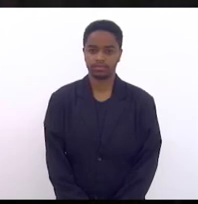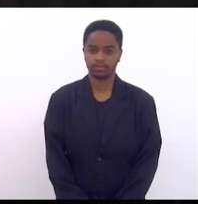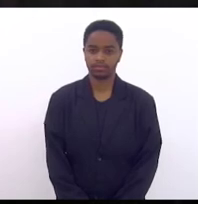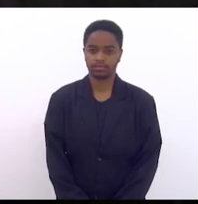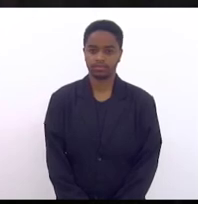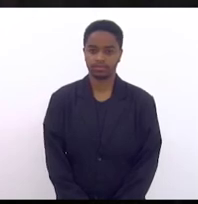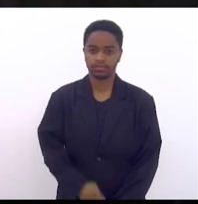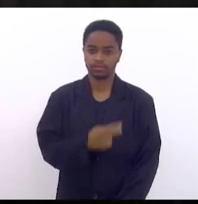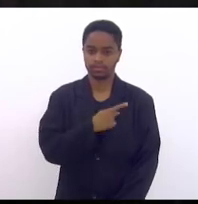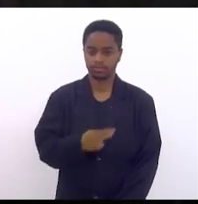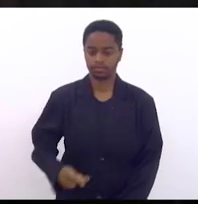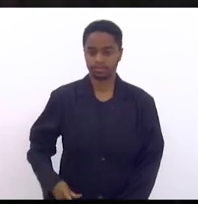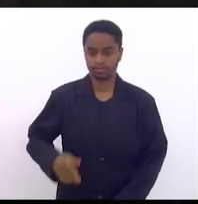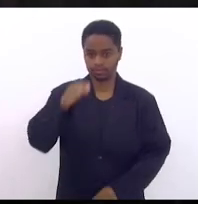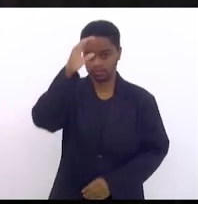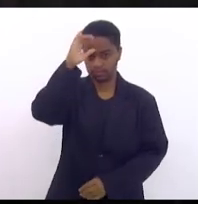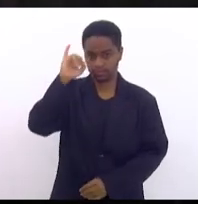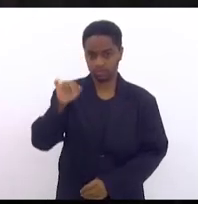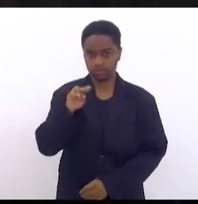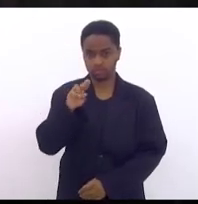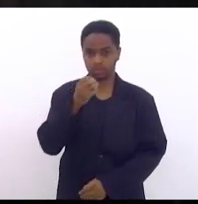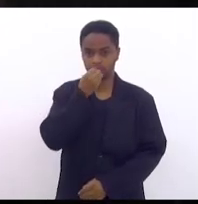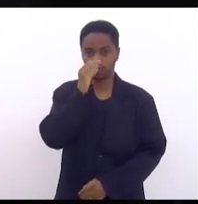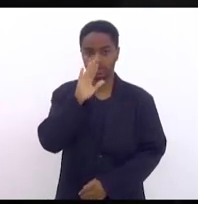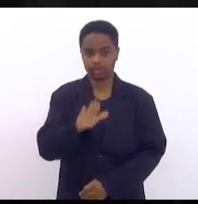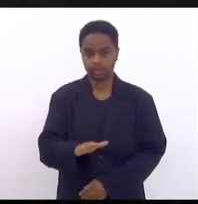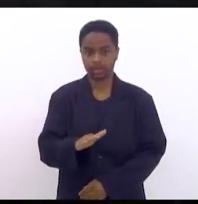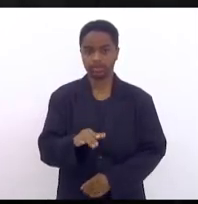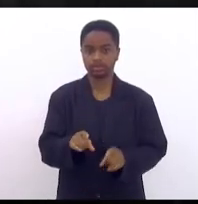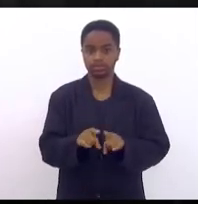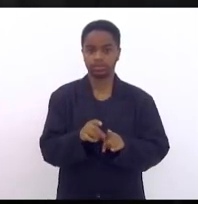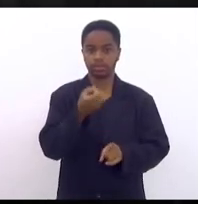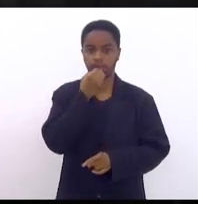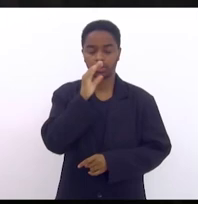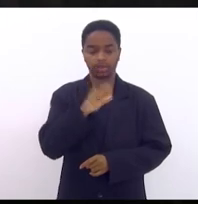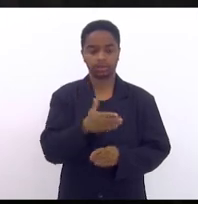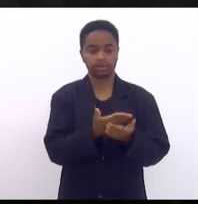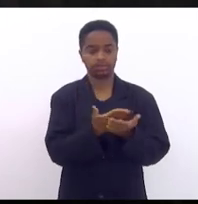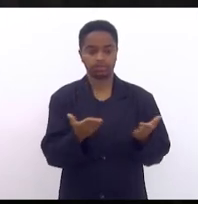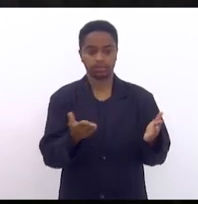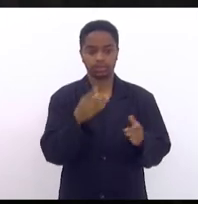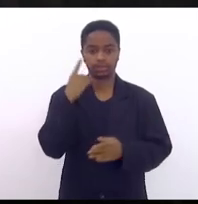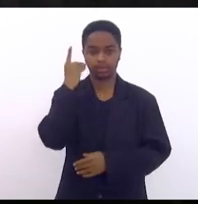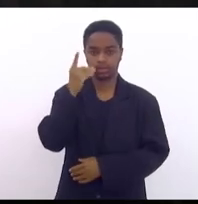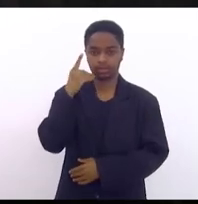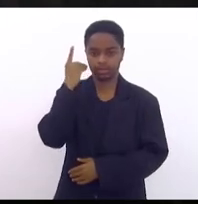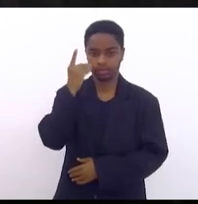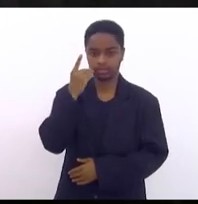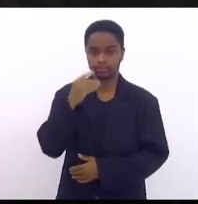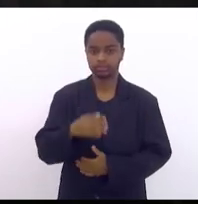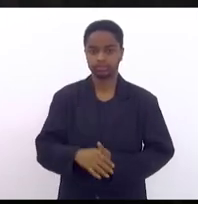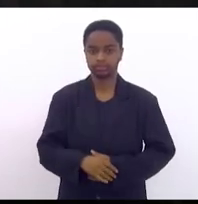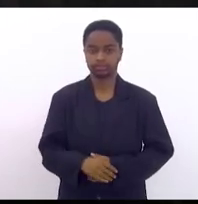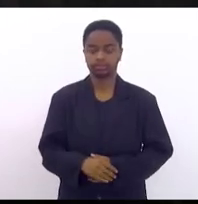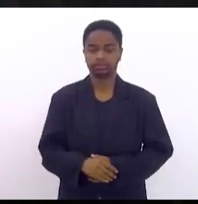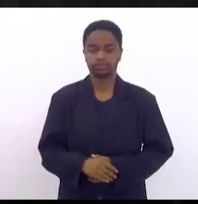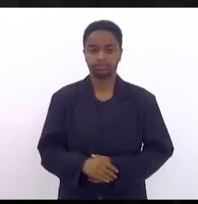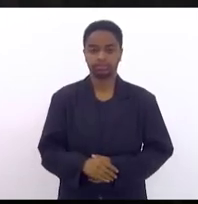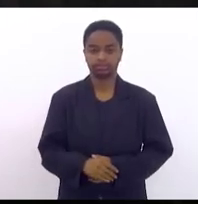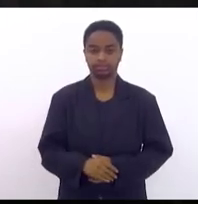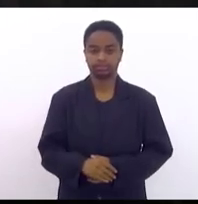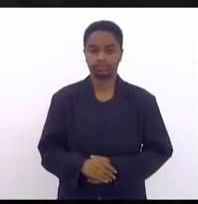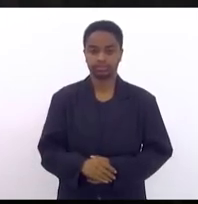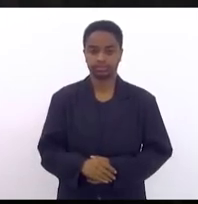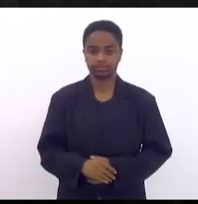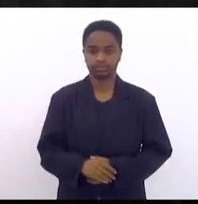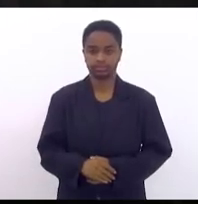Presidente Aju, boa tarde. Boa tarde, nobres deputados, nobres deputadas,